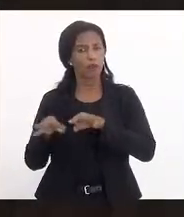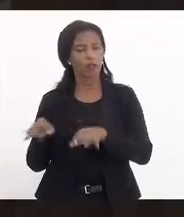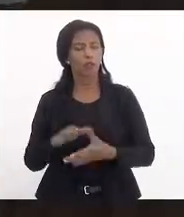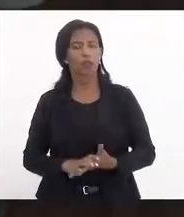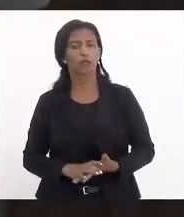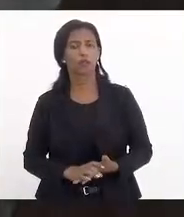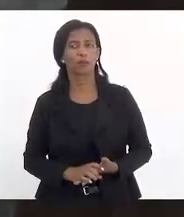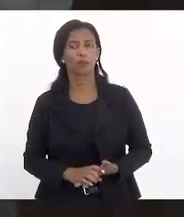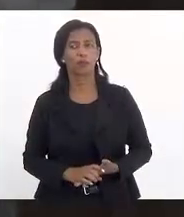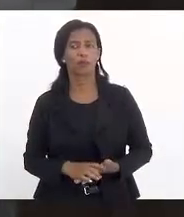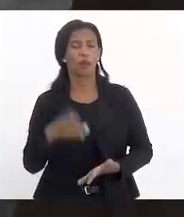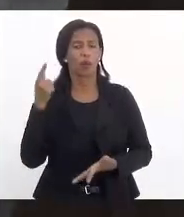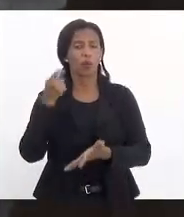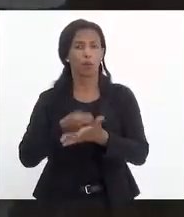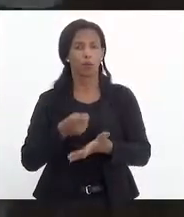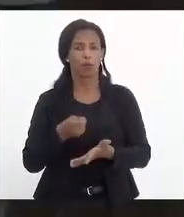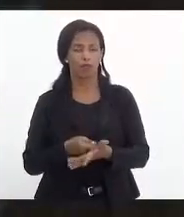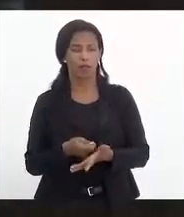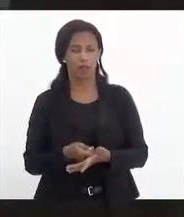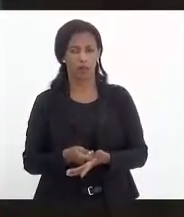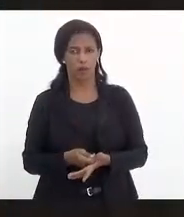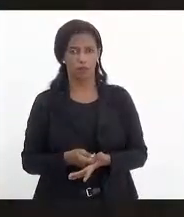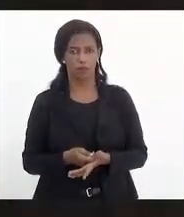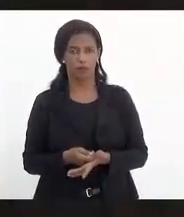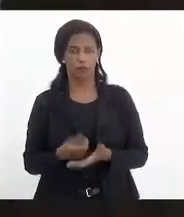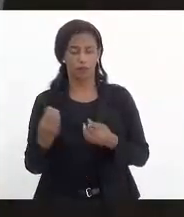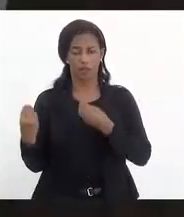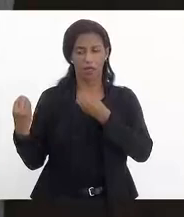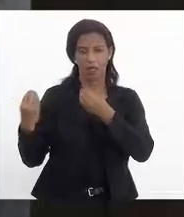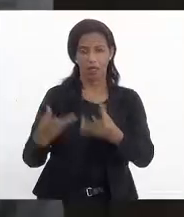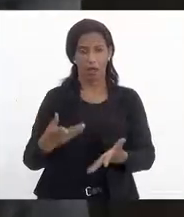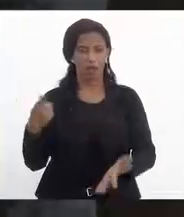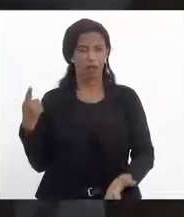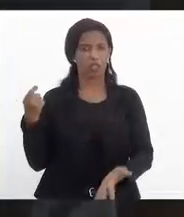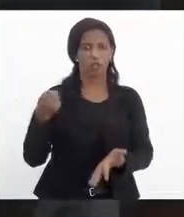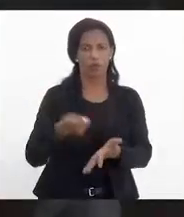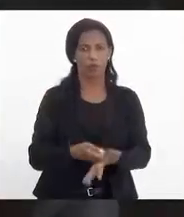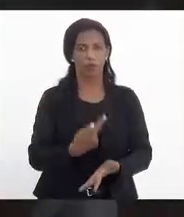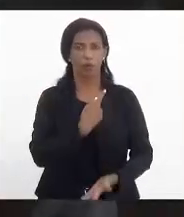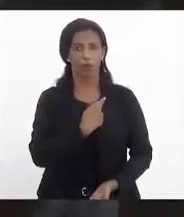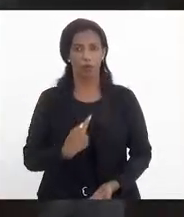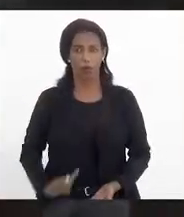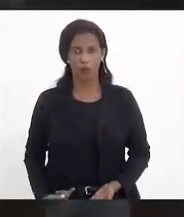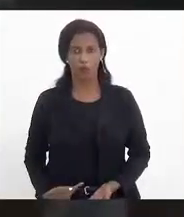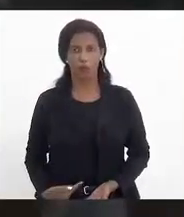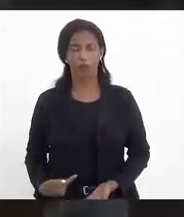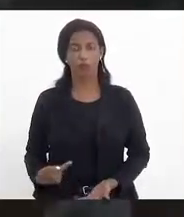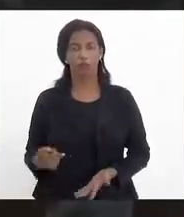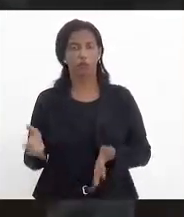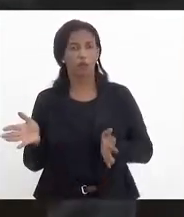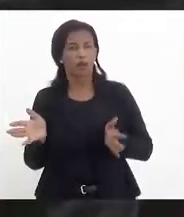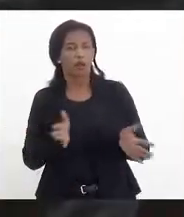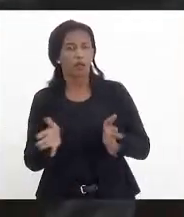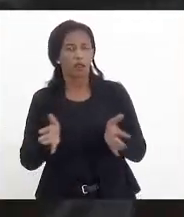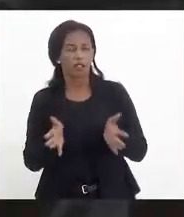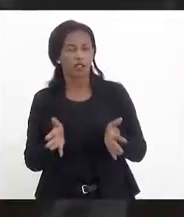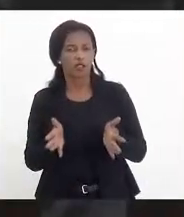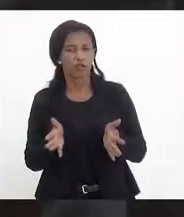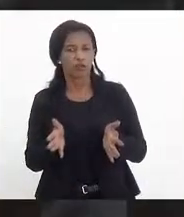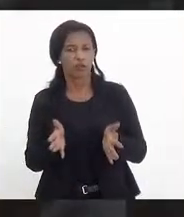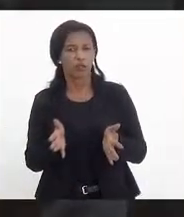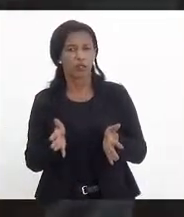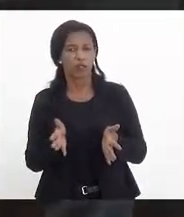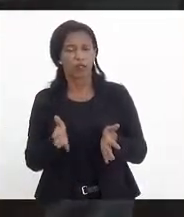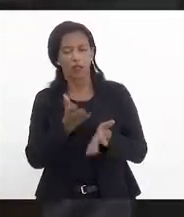era obrigação, que colocava, que impunha ao governo a tentativa de recompor